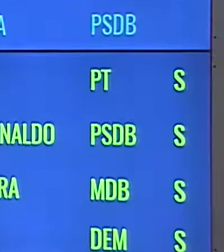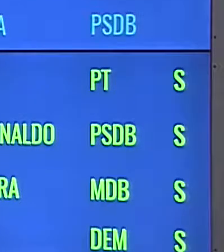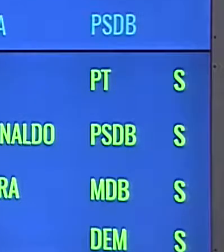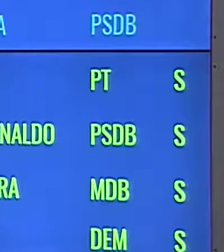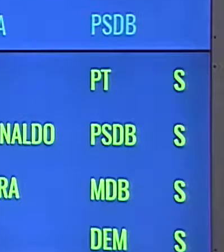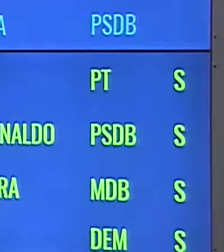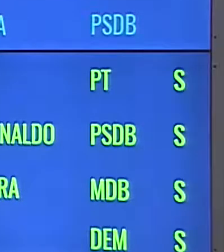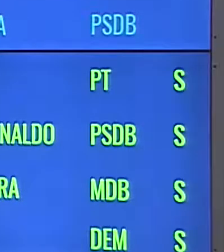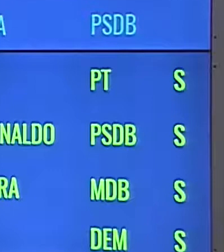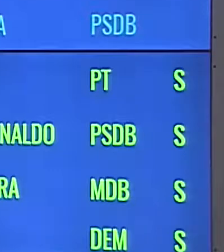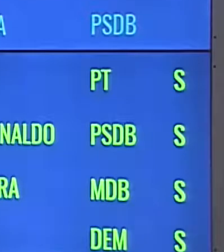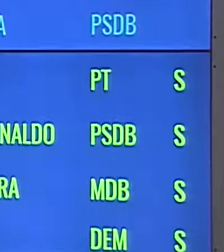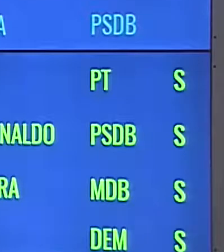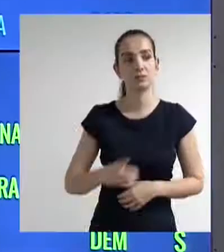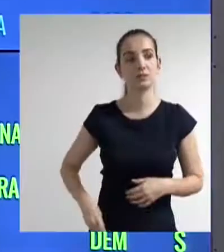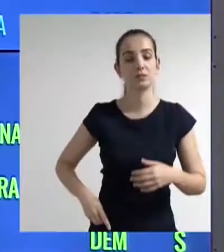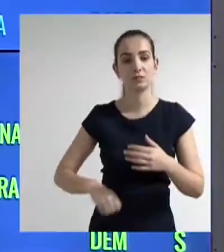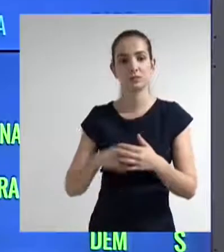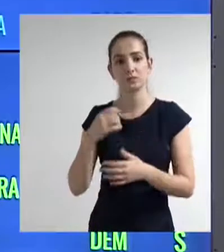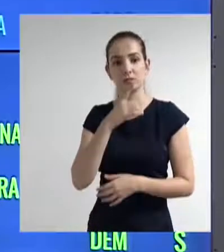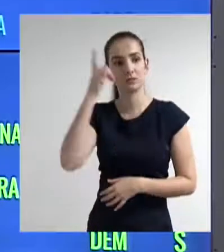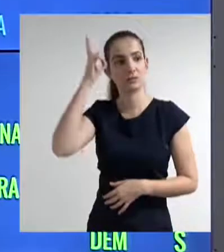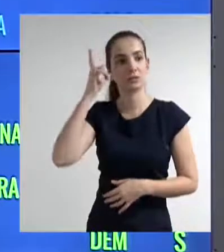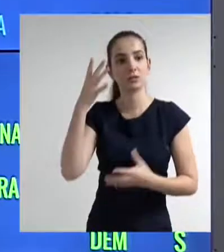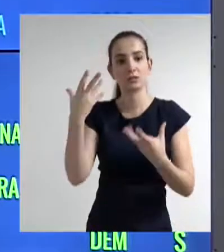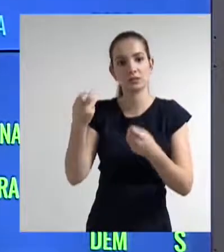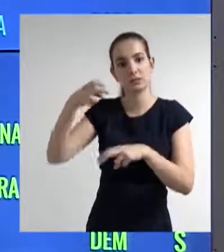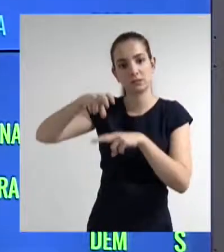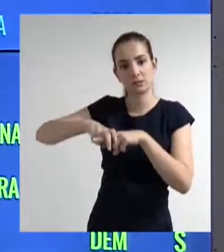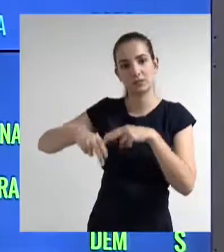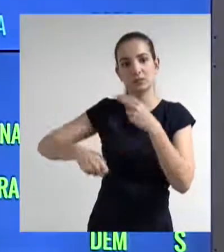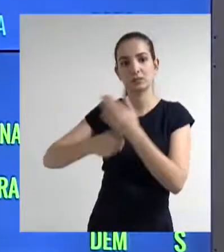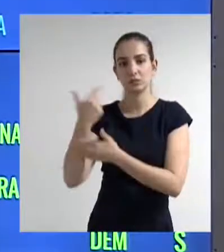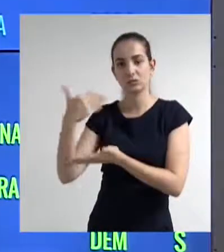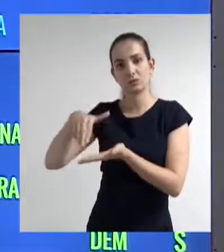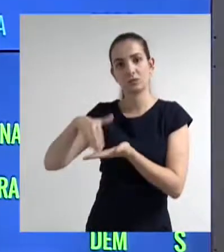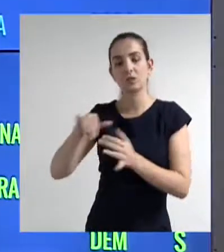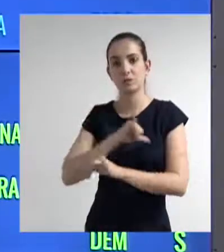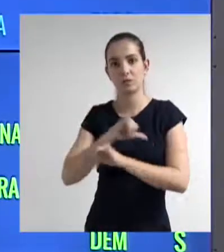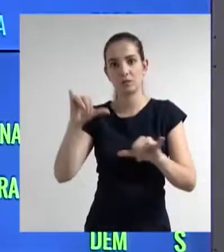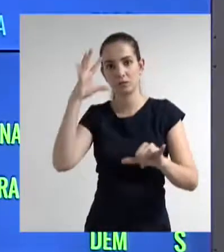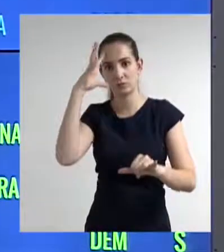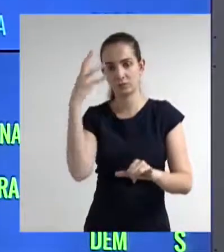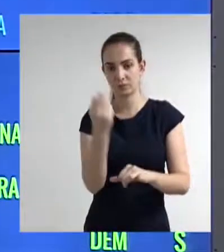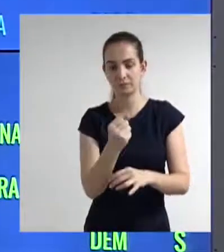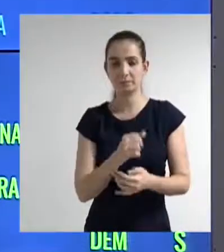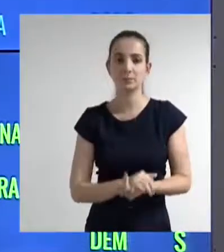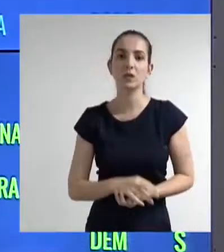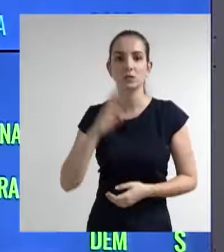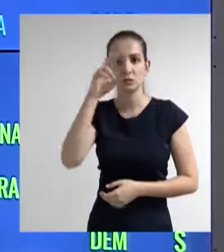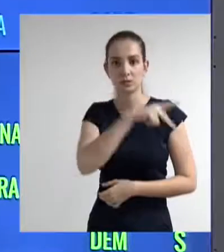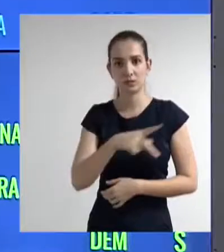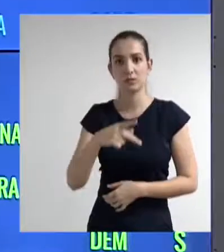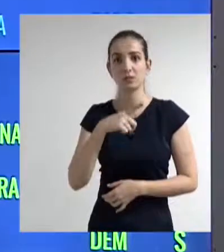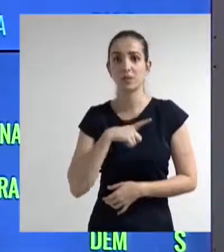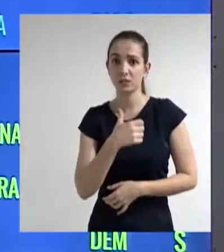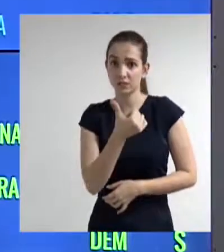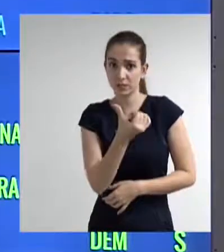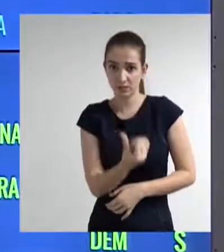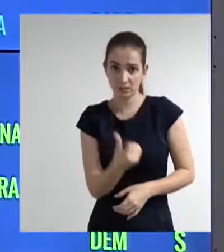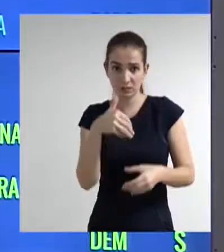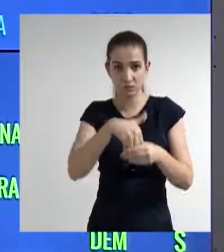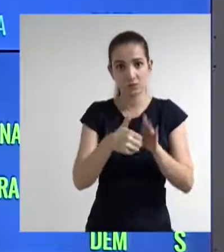Solicito ao deputado Lídio Lopes que assuma a segunda secretaria e proclame o resultado. Senhor presidente, são 16 votos favoráveis, nenhum